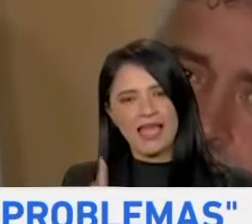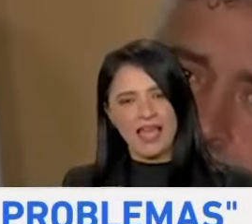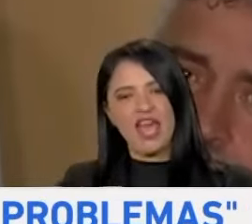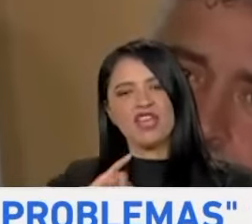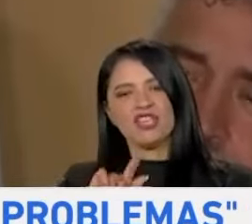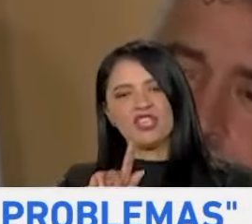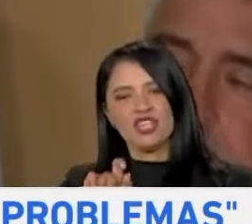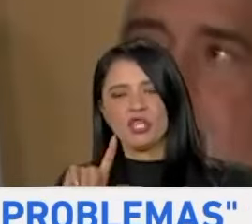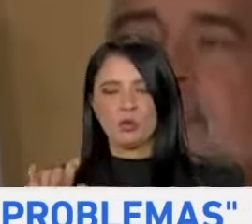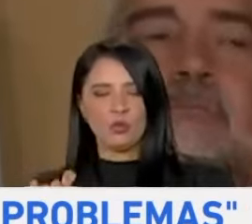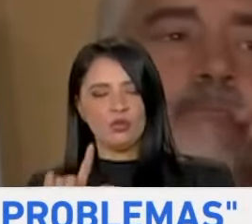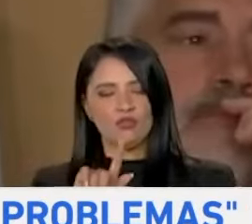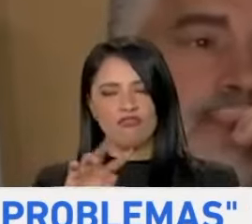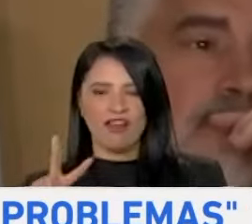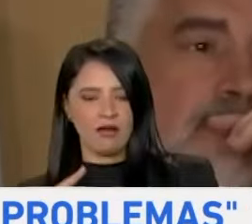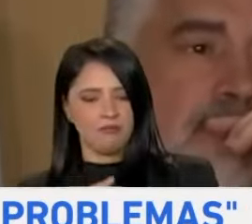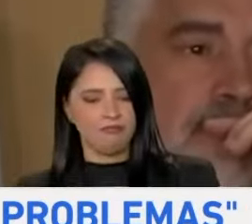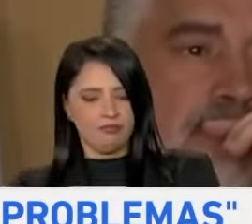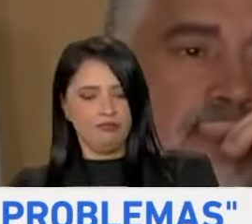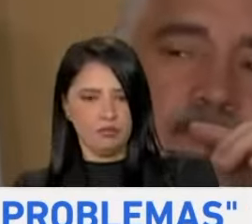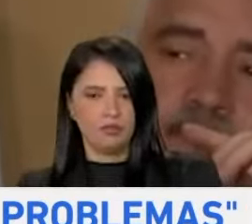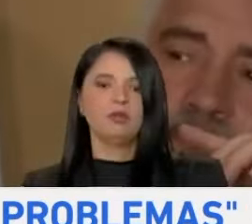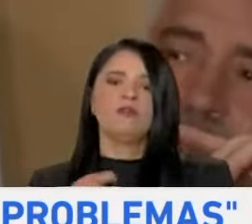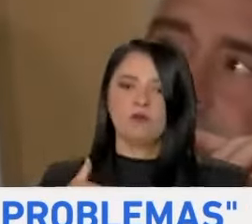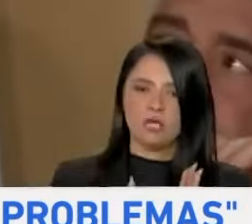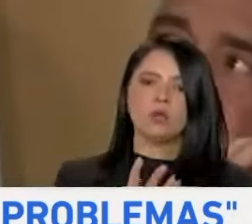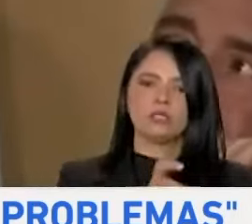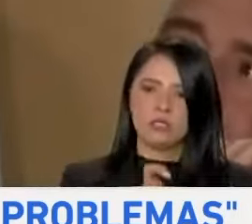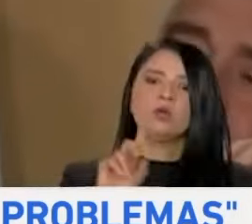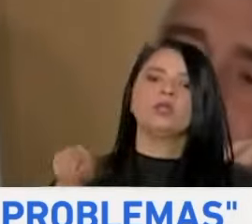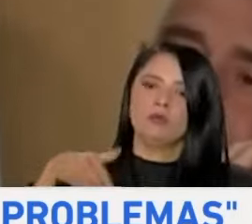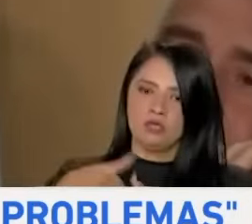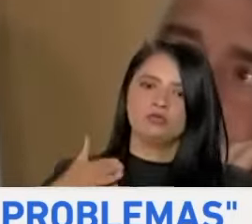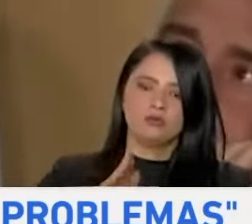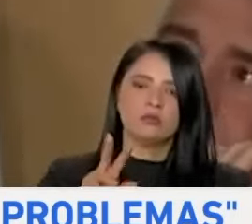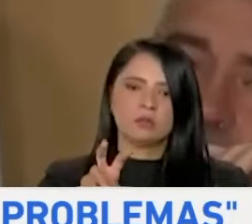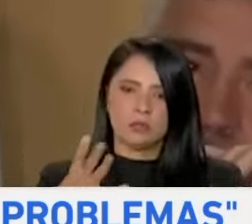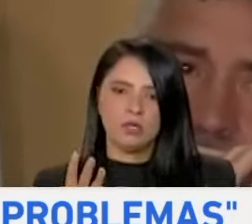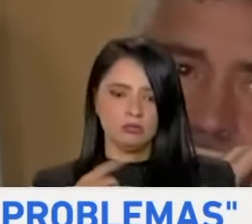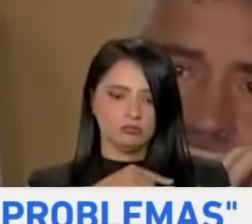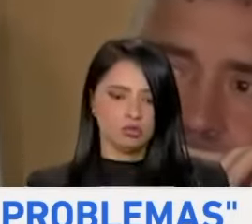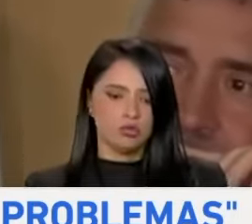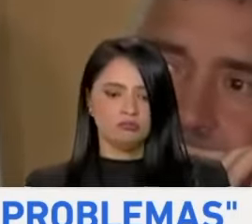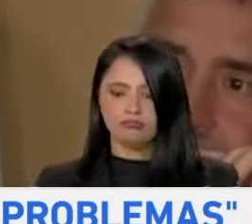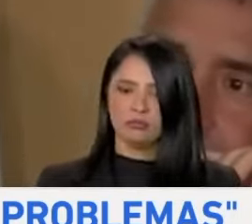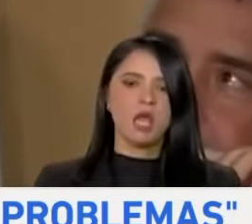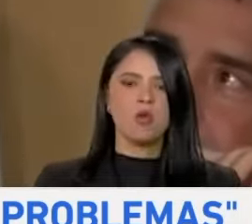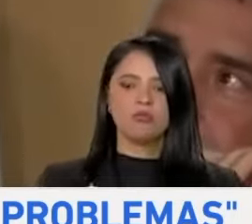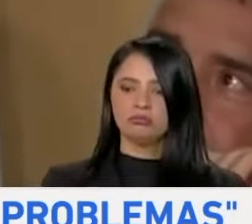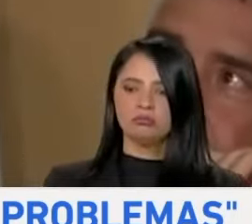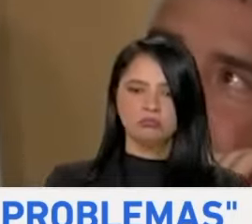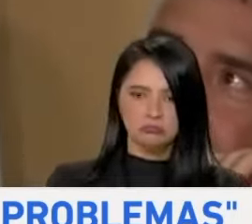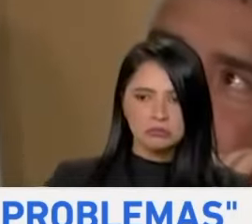30, ficou até 45, depois foi eleito em 54. Depois dos dois, só eu. Ninguém tem